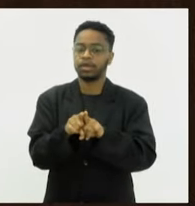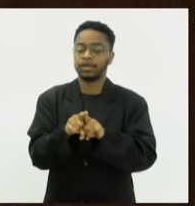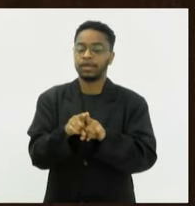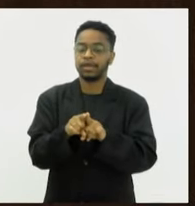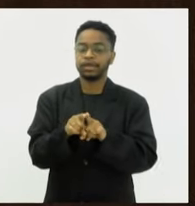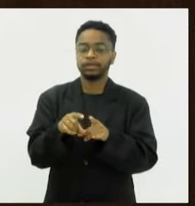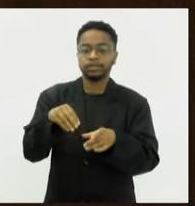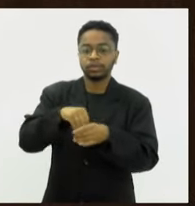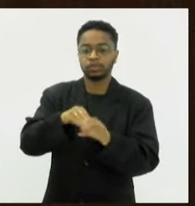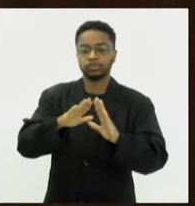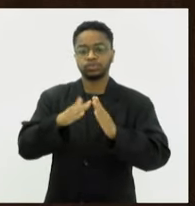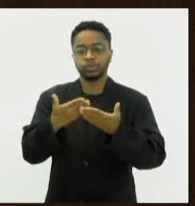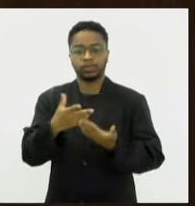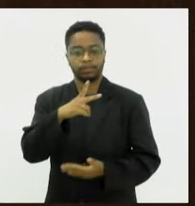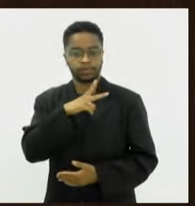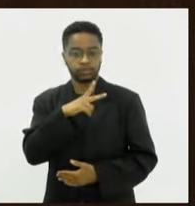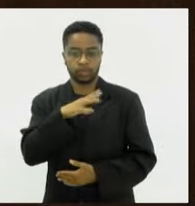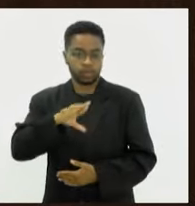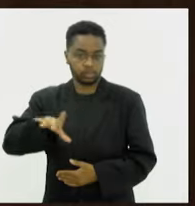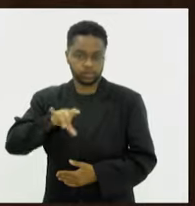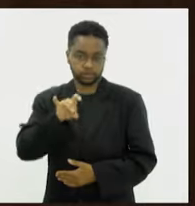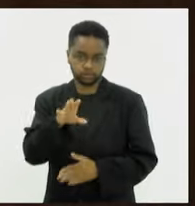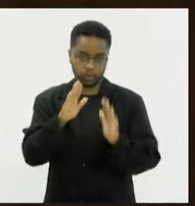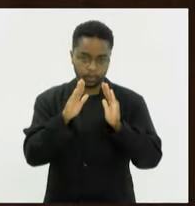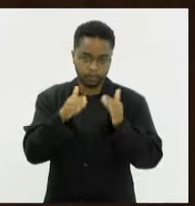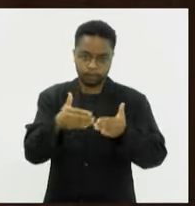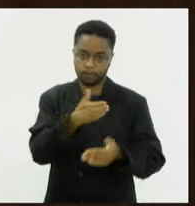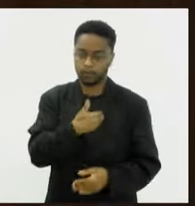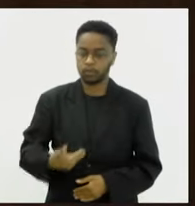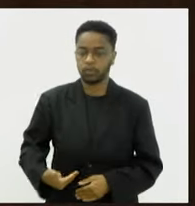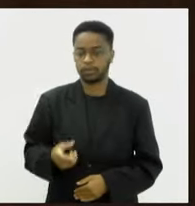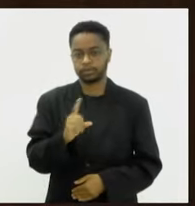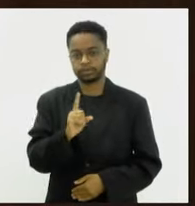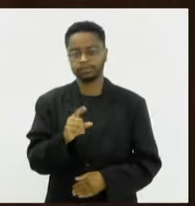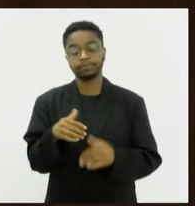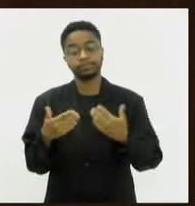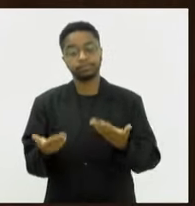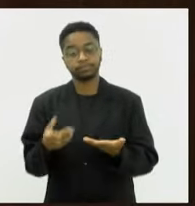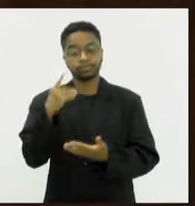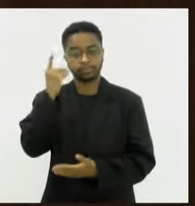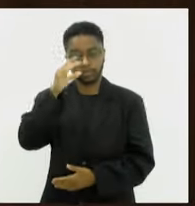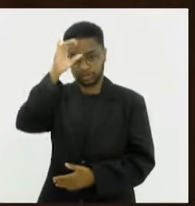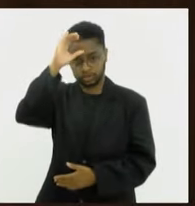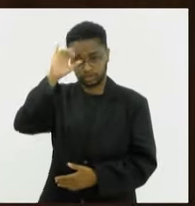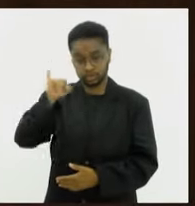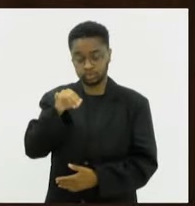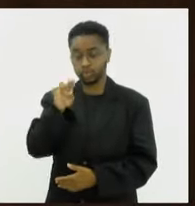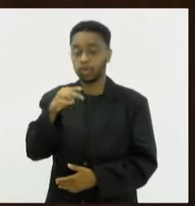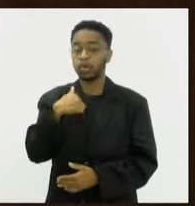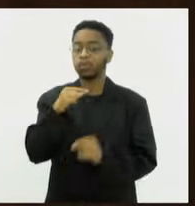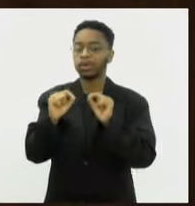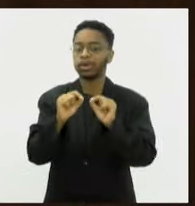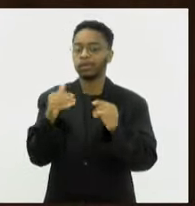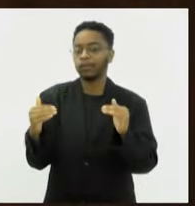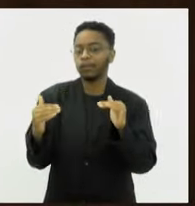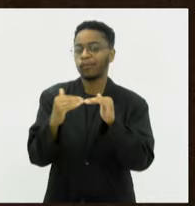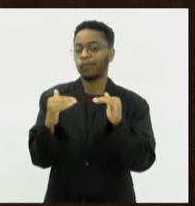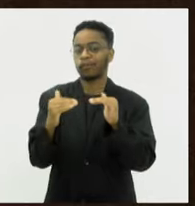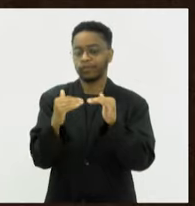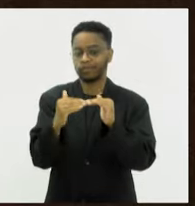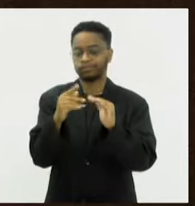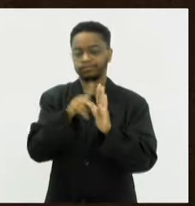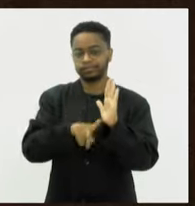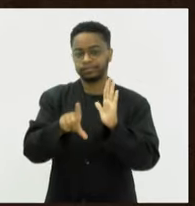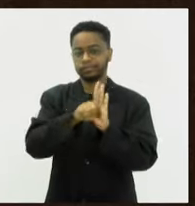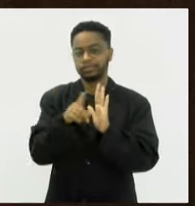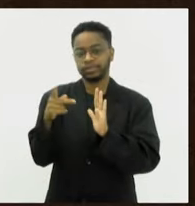escolas privadas, além das escolas públicas. Portanto, deputada Tia Ju, eu só posso ser favorável a esse